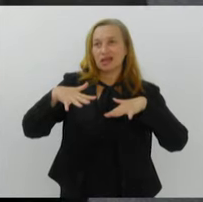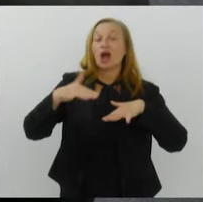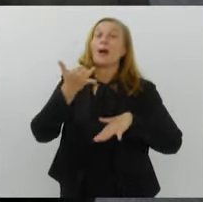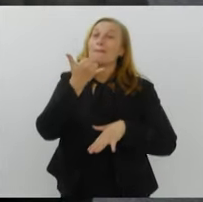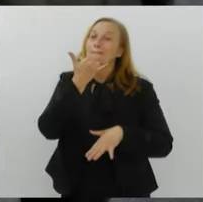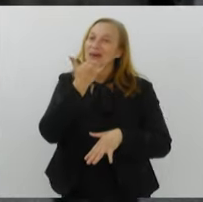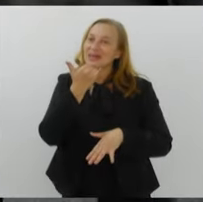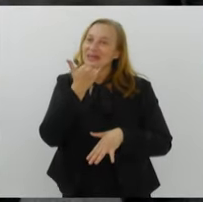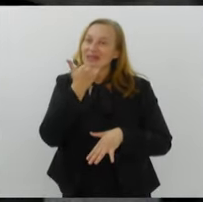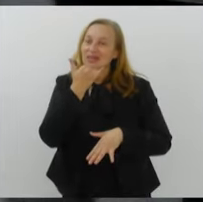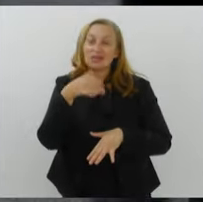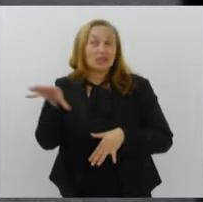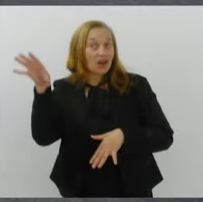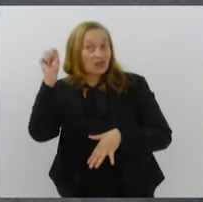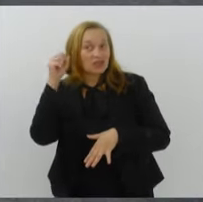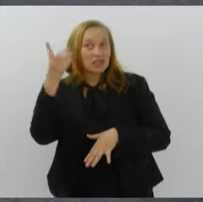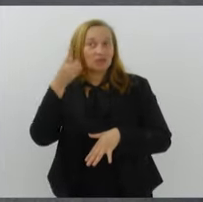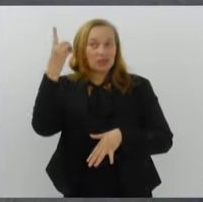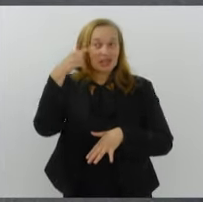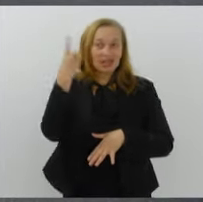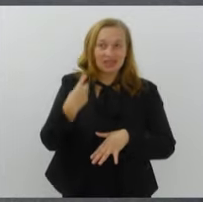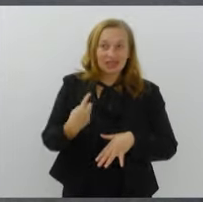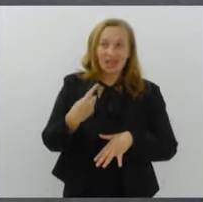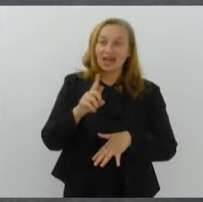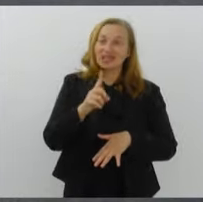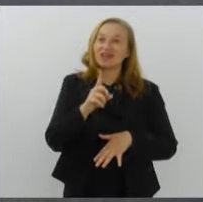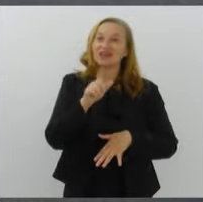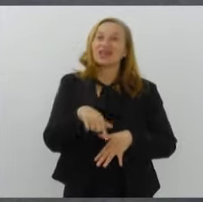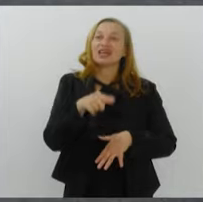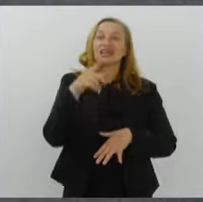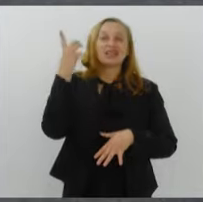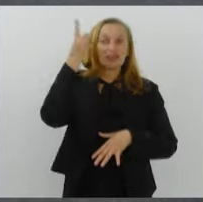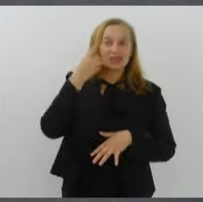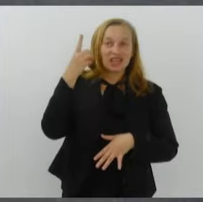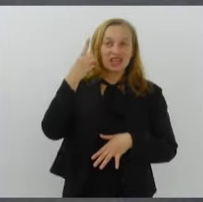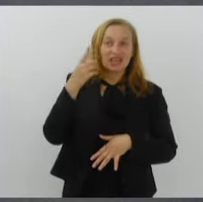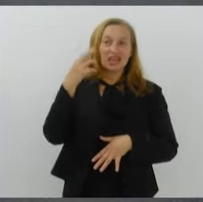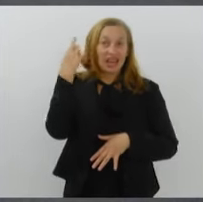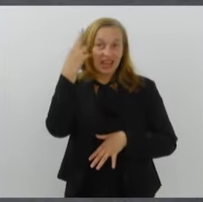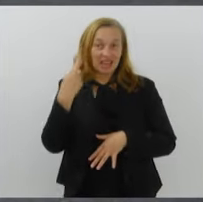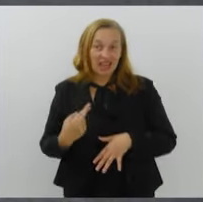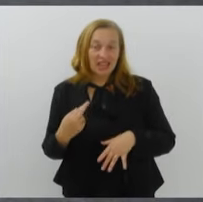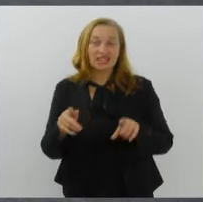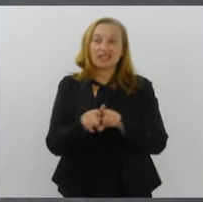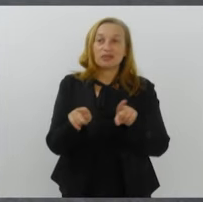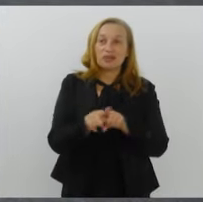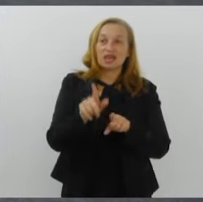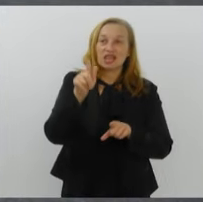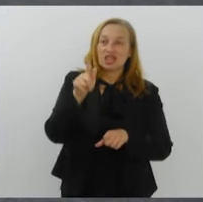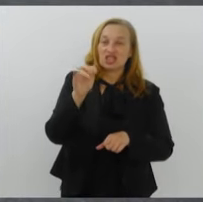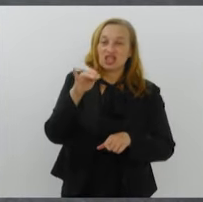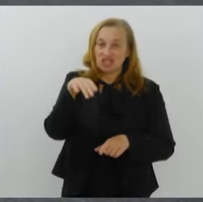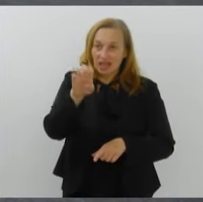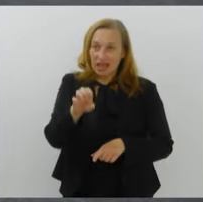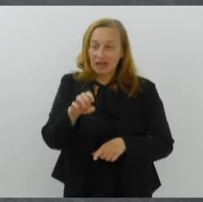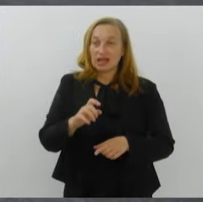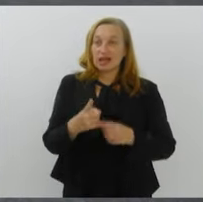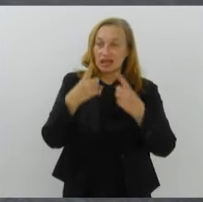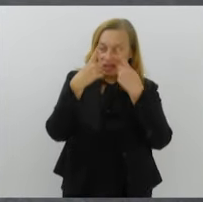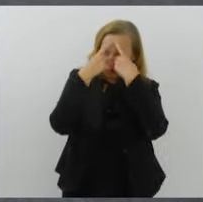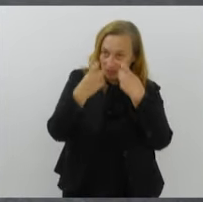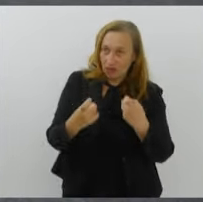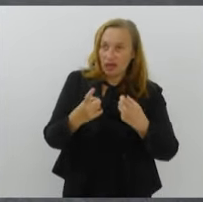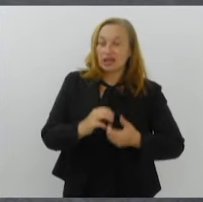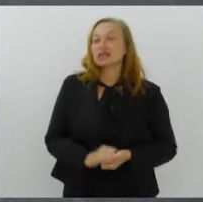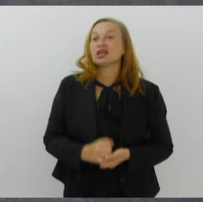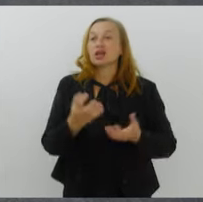perdão, é porque eu estava ouvindo aqui a deputada Dani falar, mas é a deputada Gisele. Deputada Gisele e a deputada Renata, as agressões sofridas. E eu queria solicitar